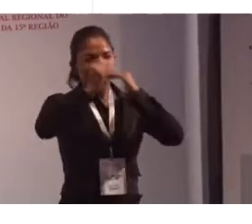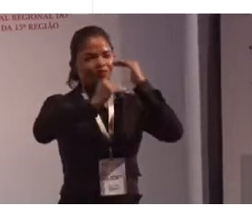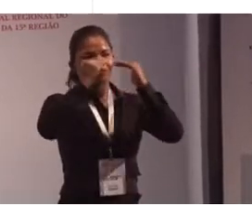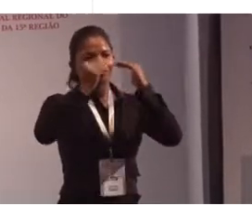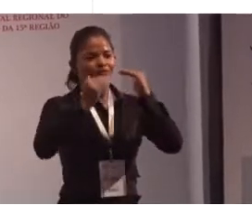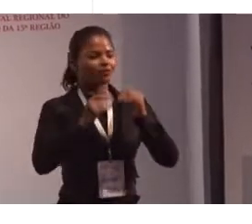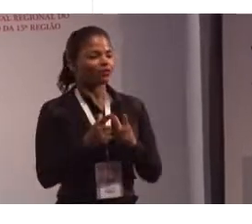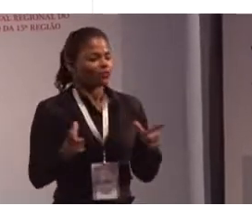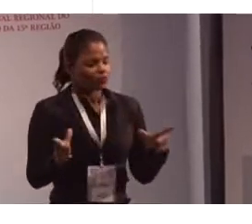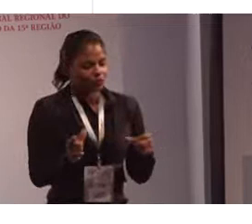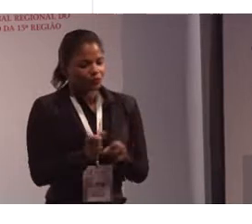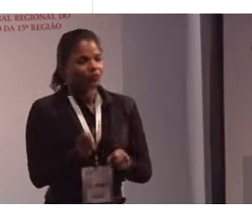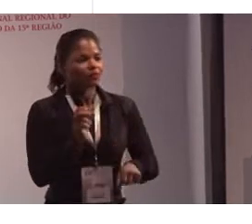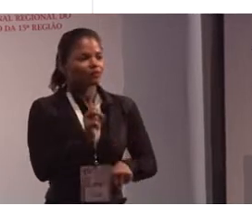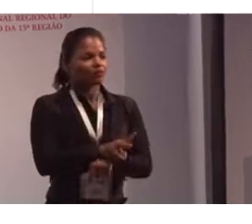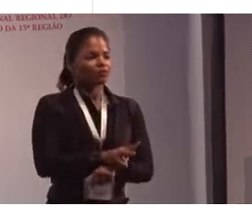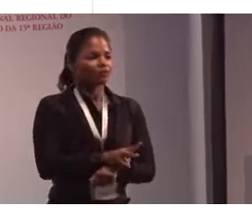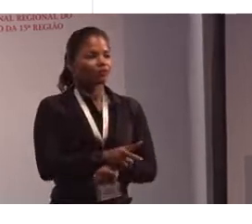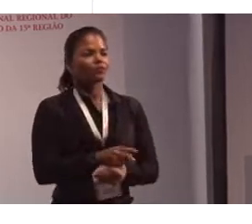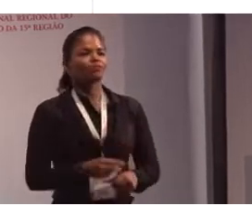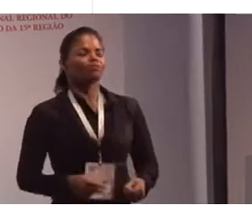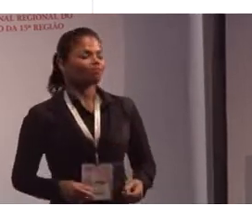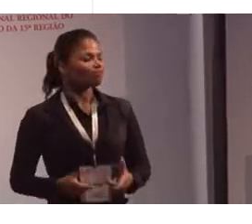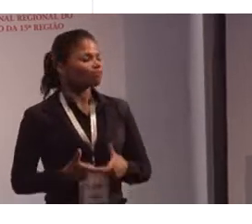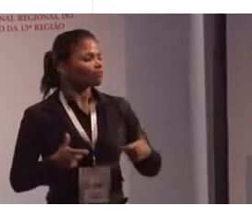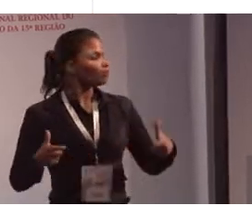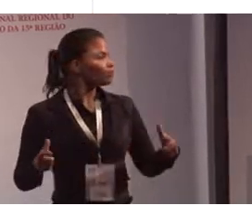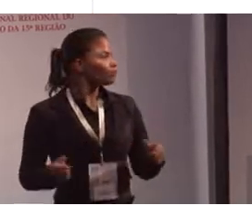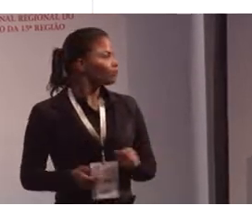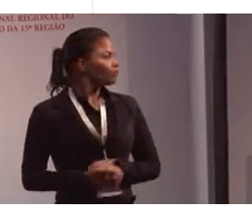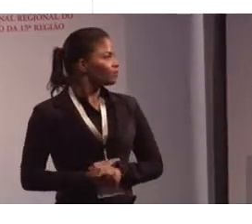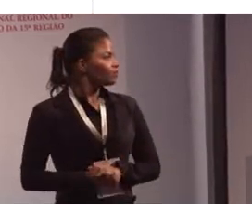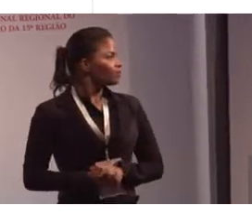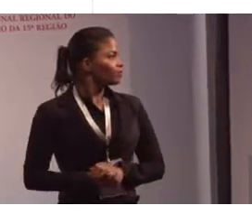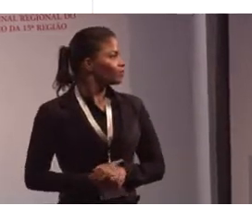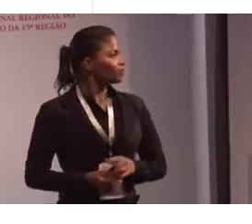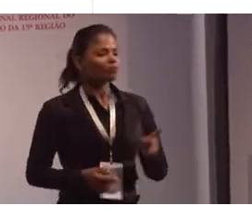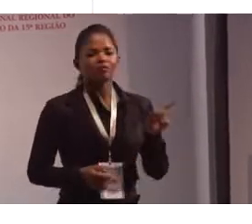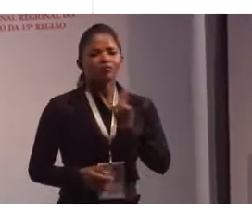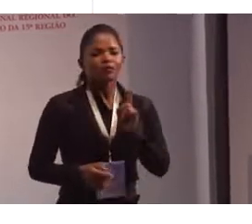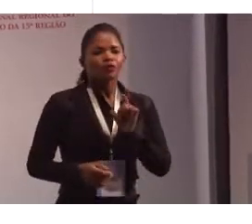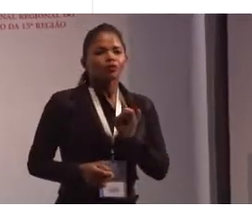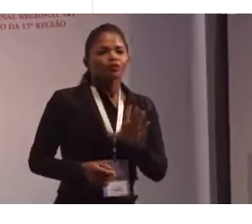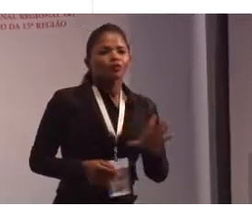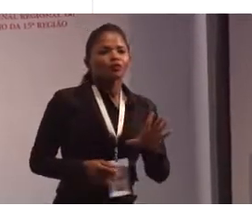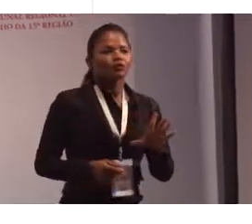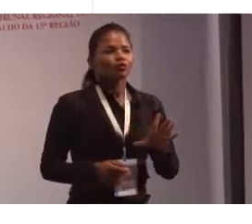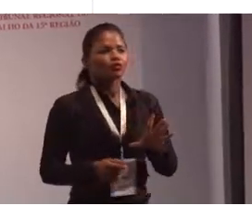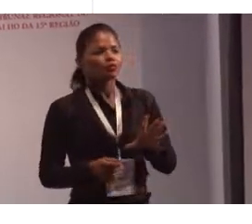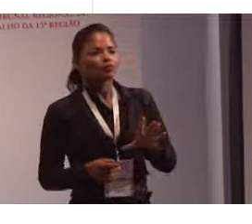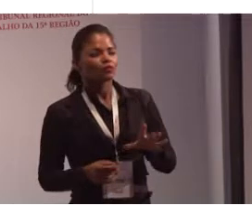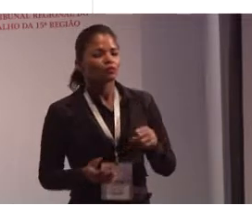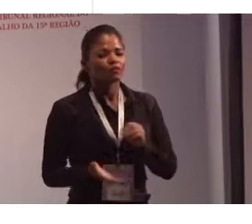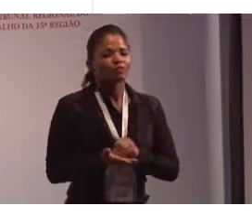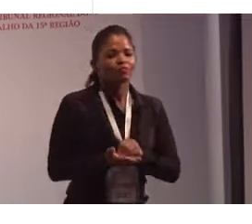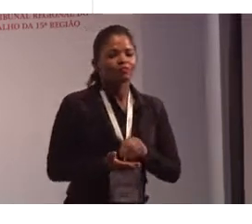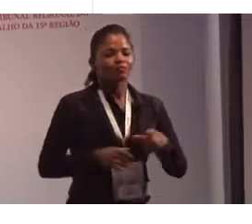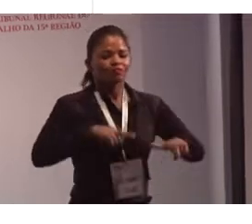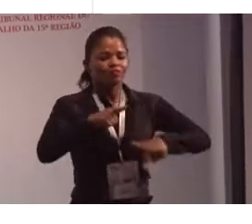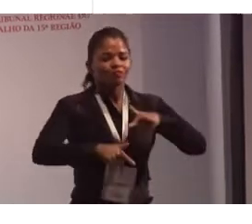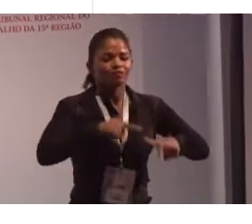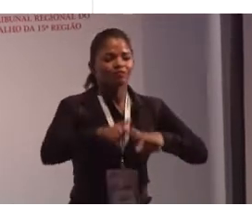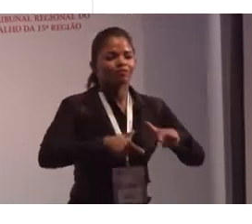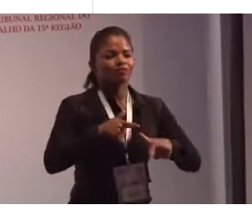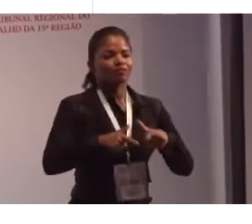redução de vagas na indústria vai ser ainda mais significativa. Não apenas a redução das vagas de emprego, né?